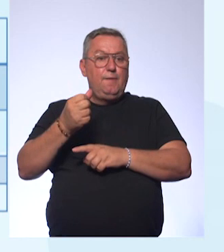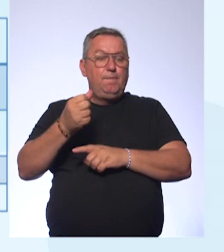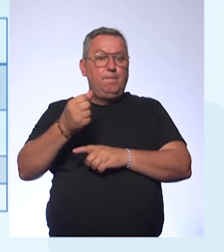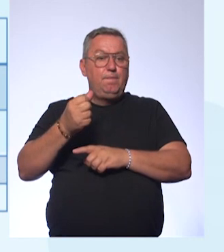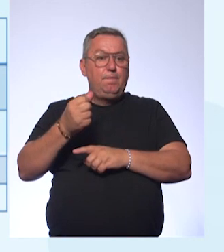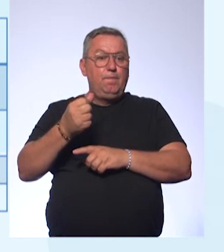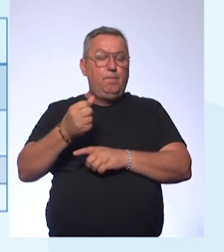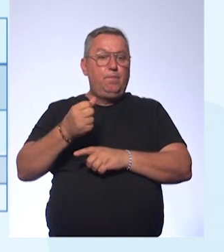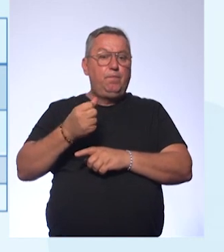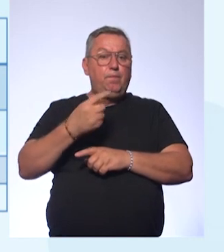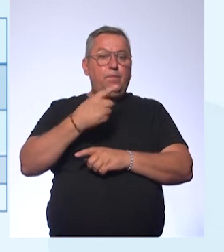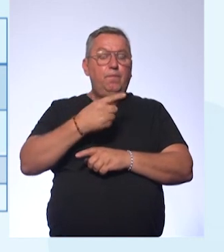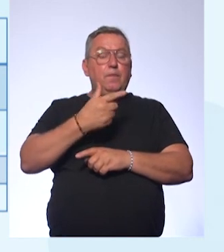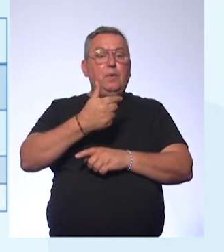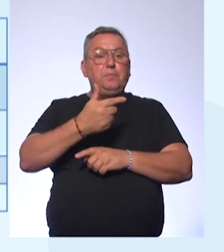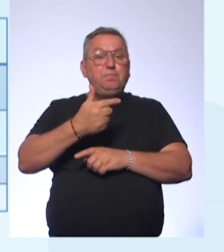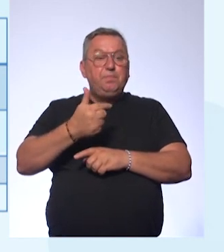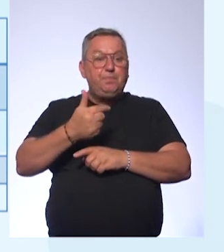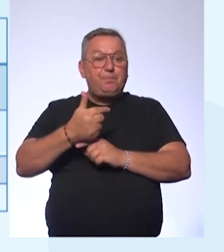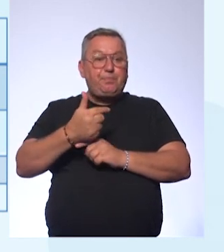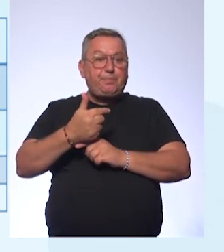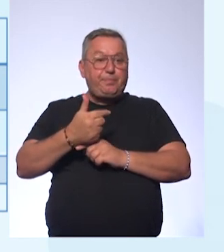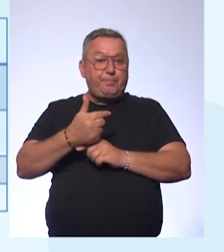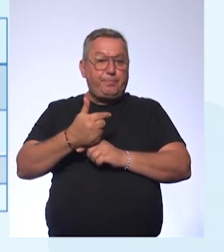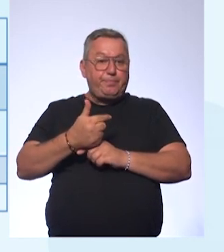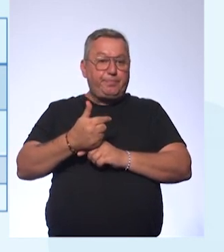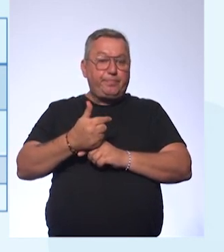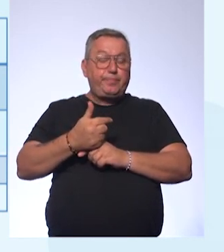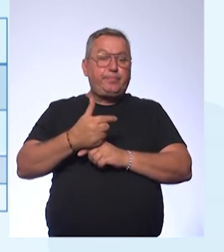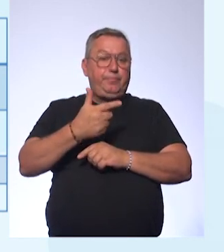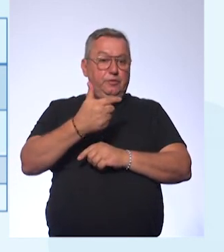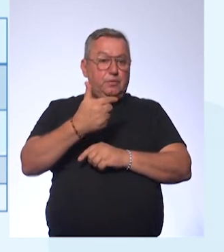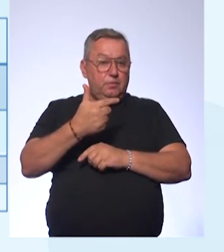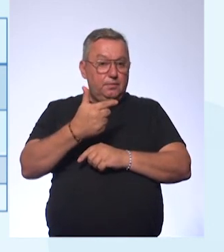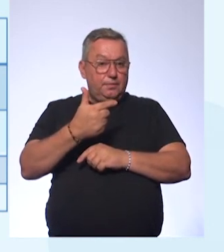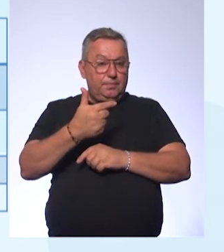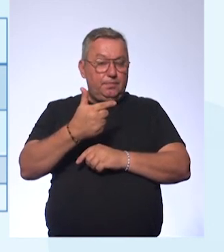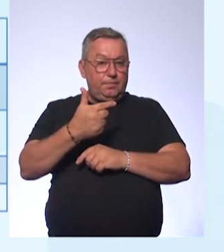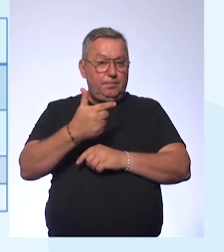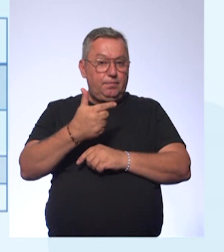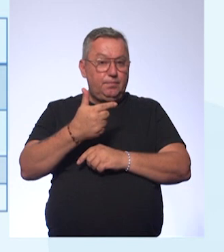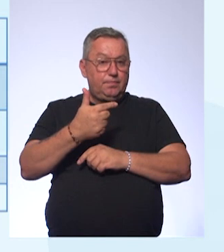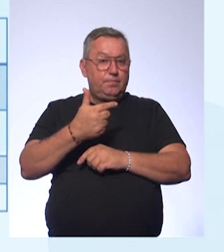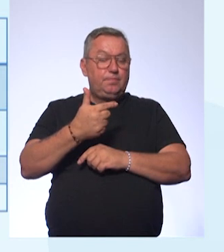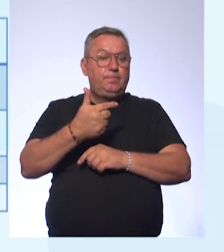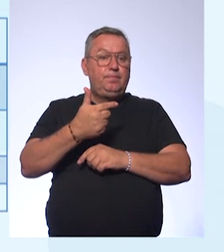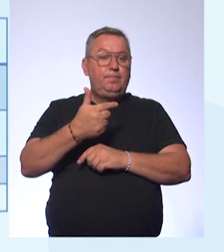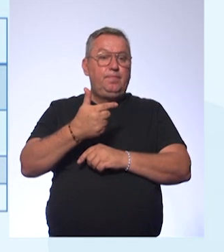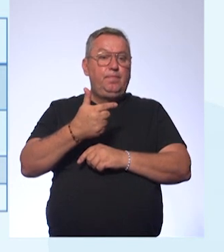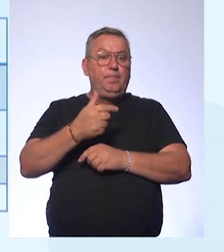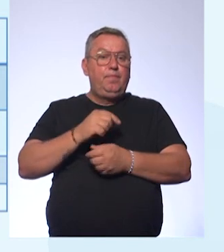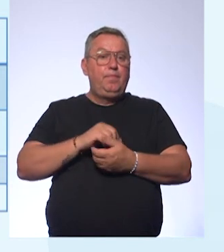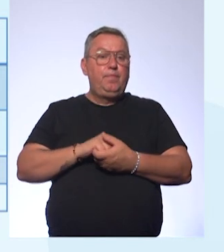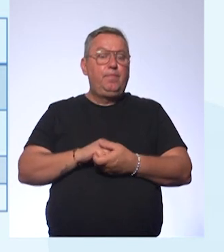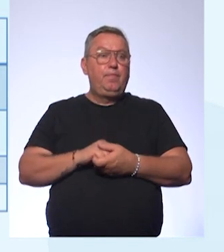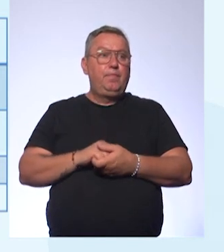a 112. Portanto, 112